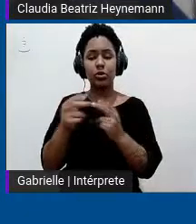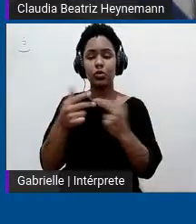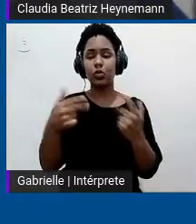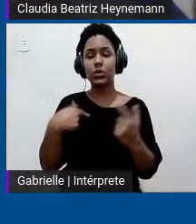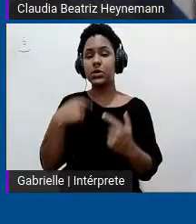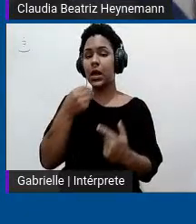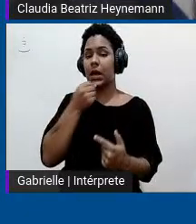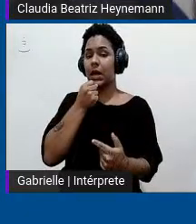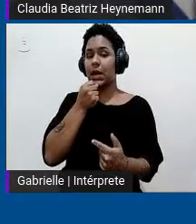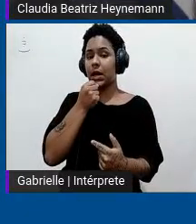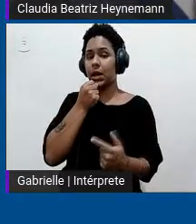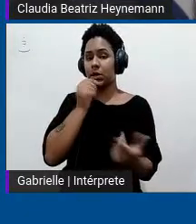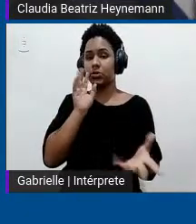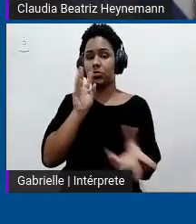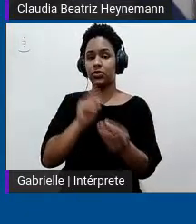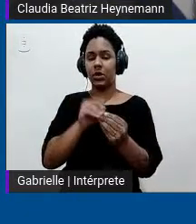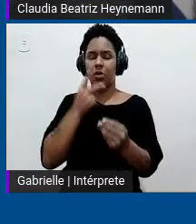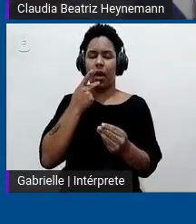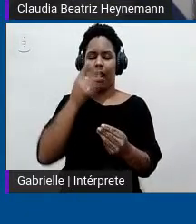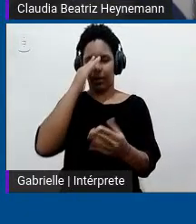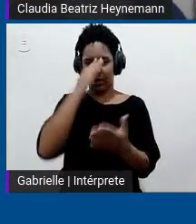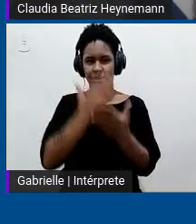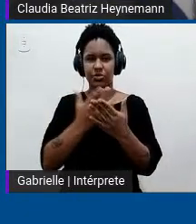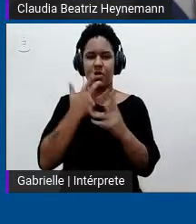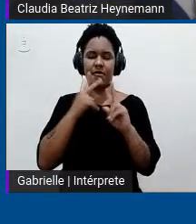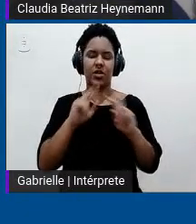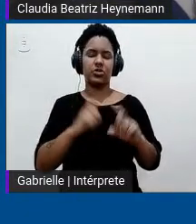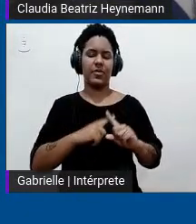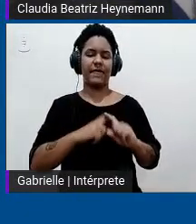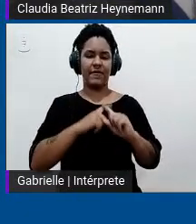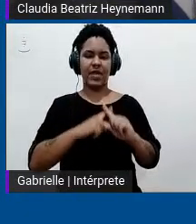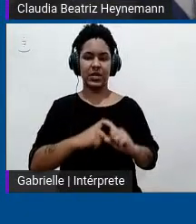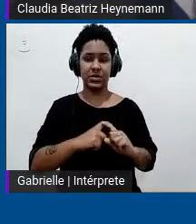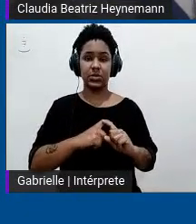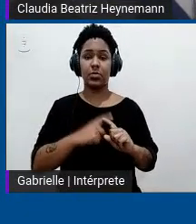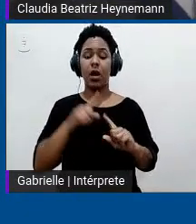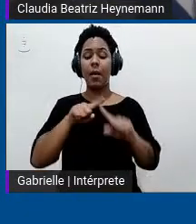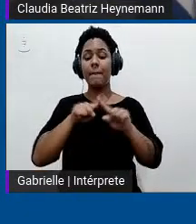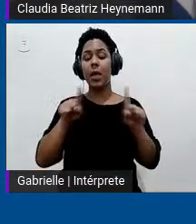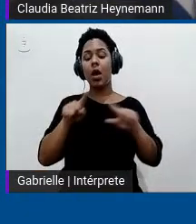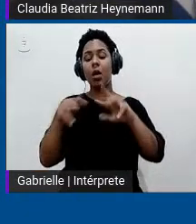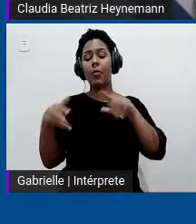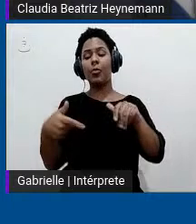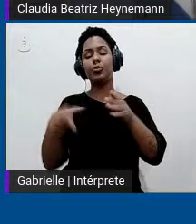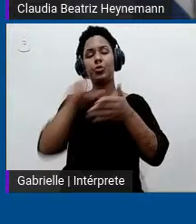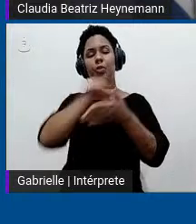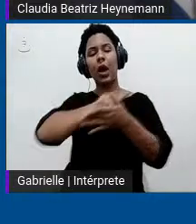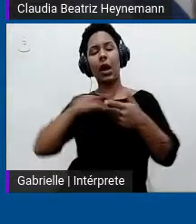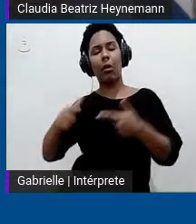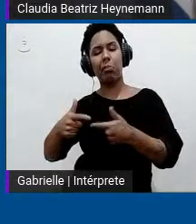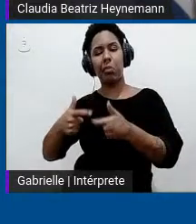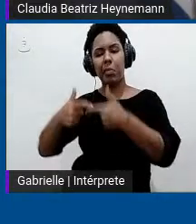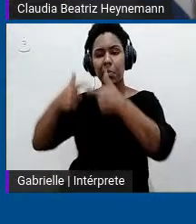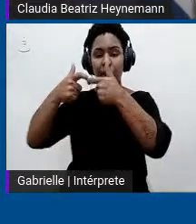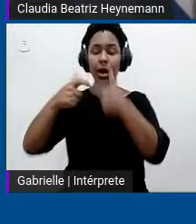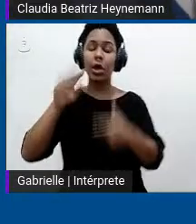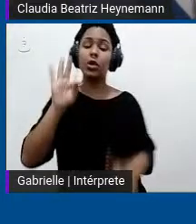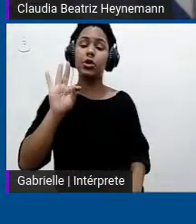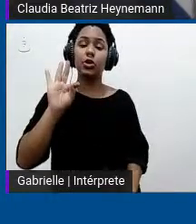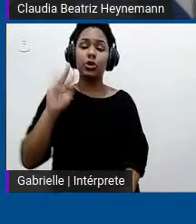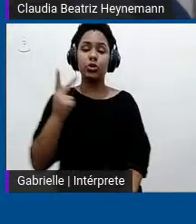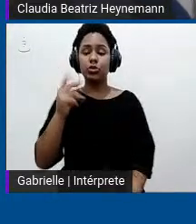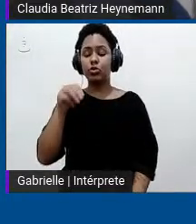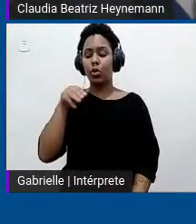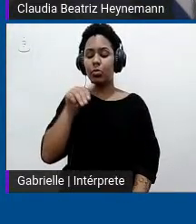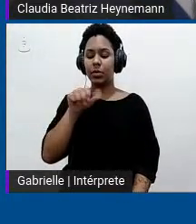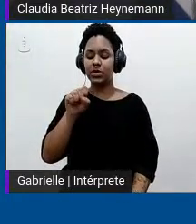aponta talvez até para o fascismo, mas voltando, né, nesse mundo antes da Grande Guerra, que Thomas Mann diz que o tédio e a morte,